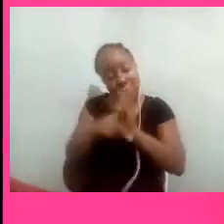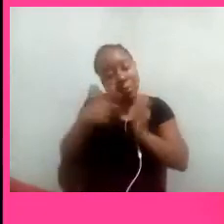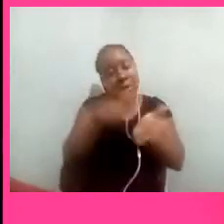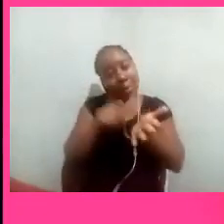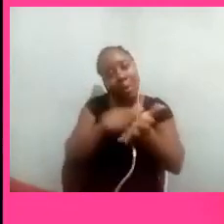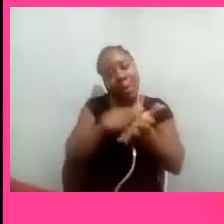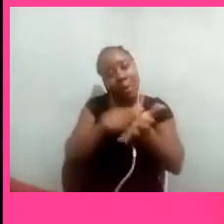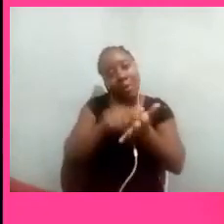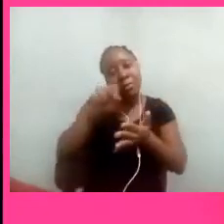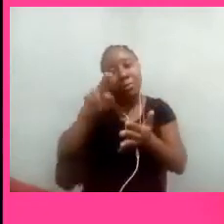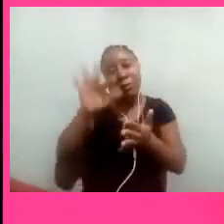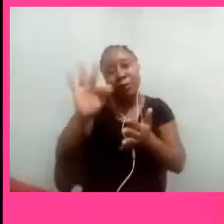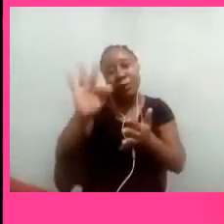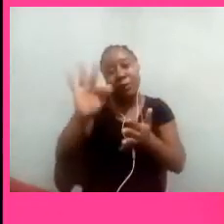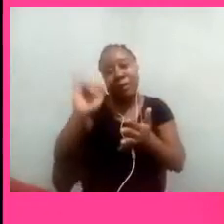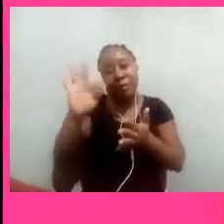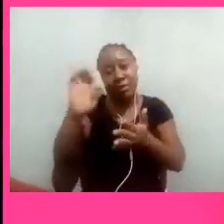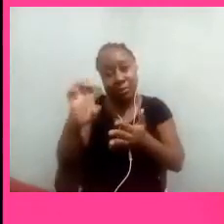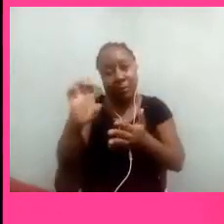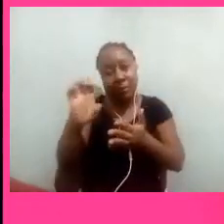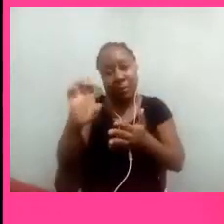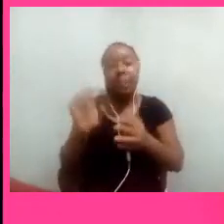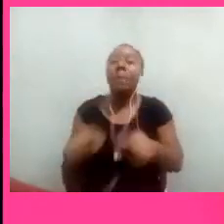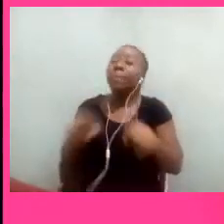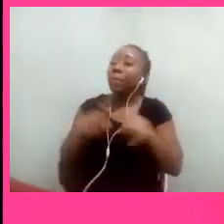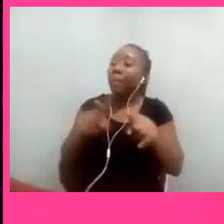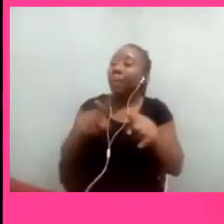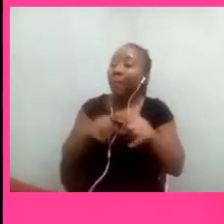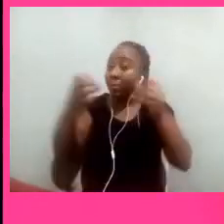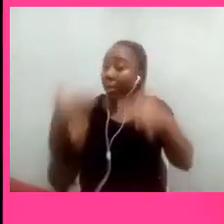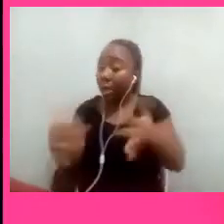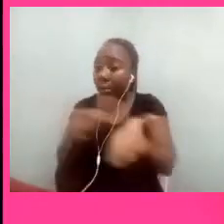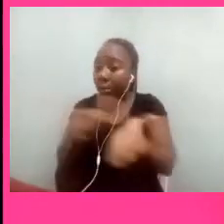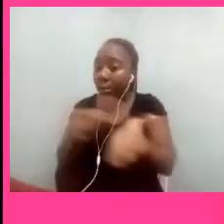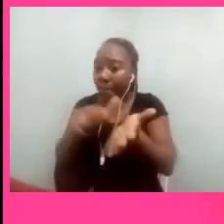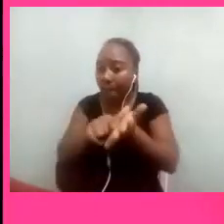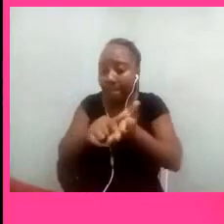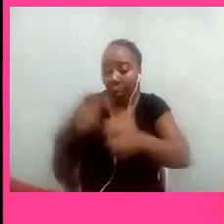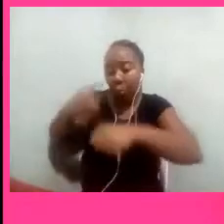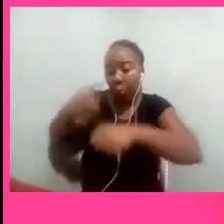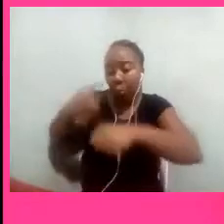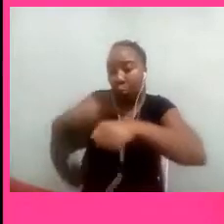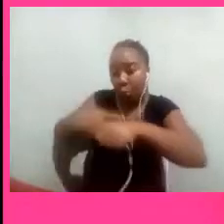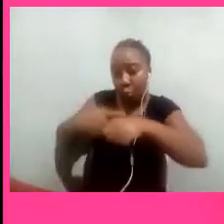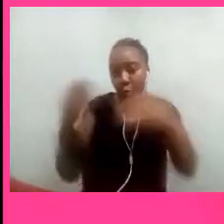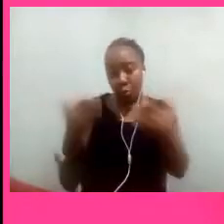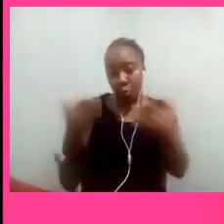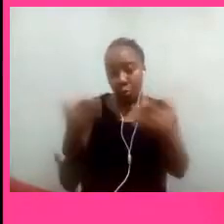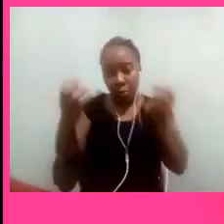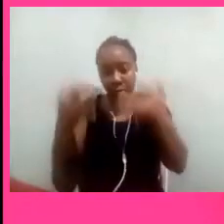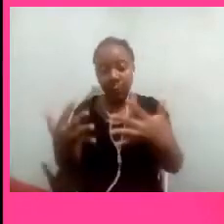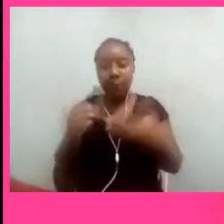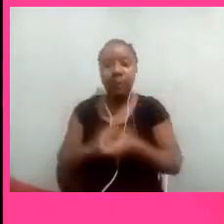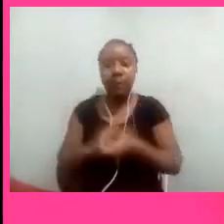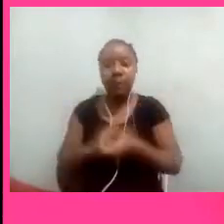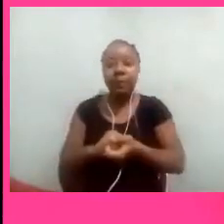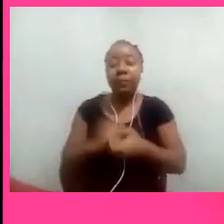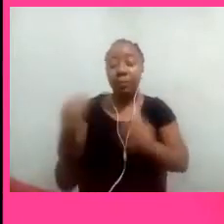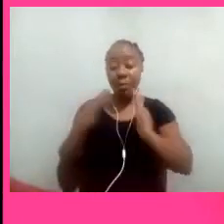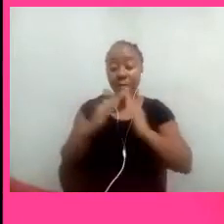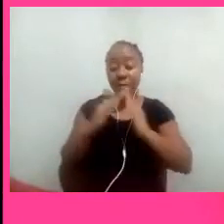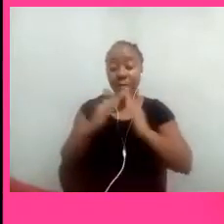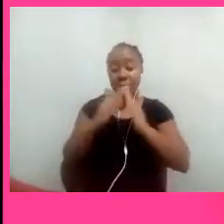característica interessante, falando sobre resistência de papel, é que, por exemplo, aqui na minha residência está